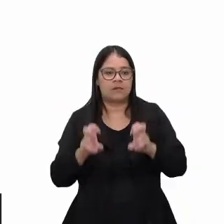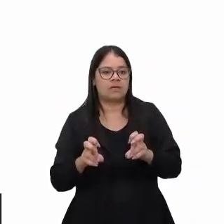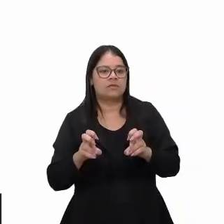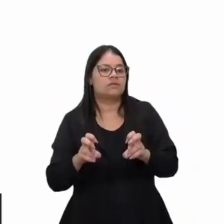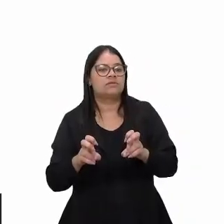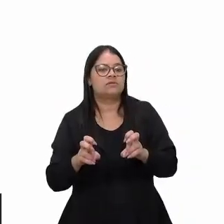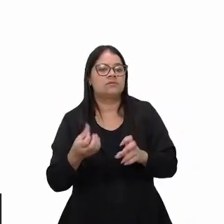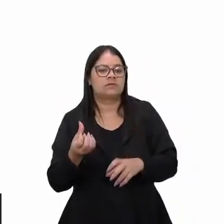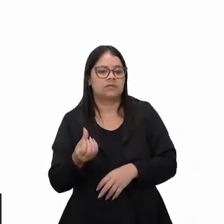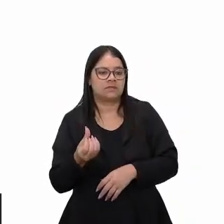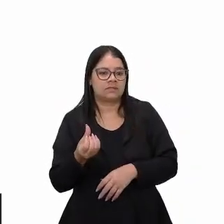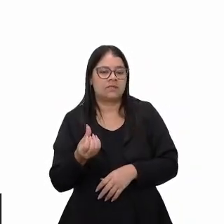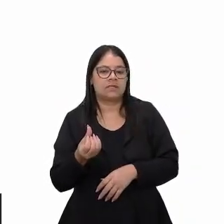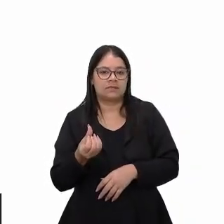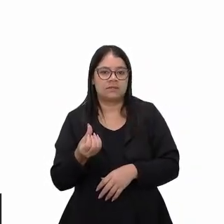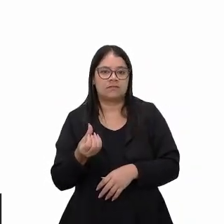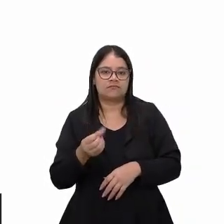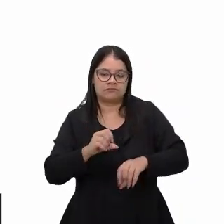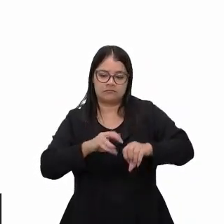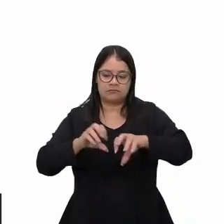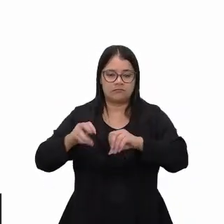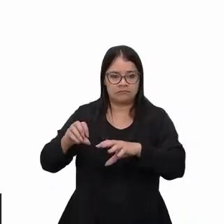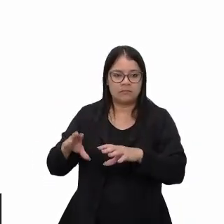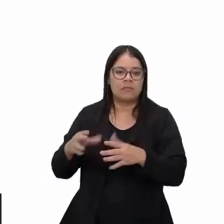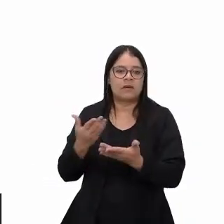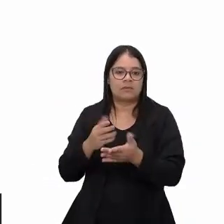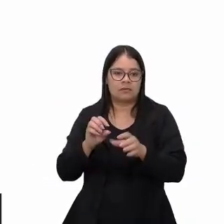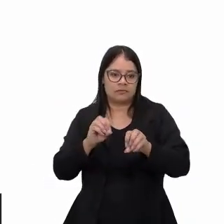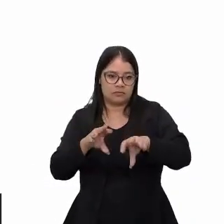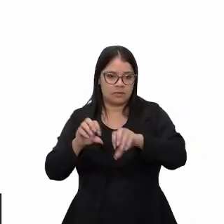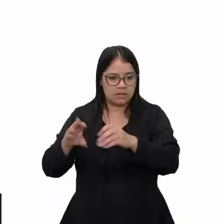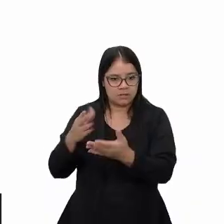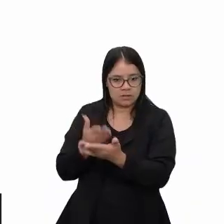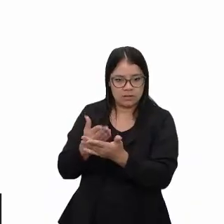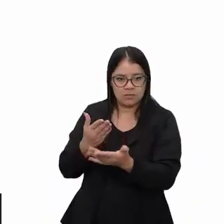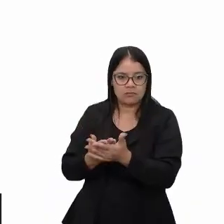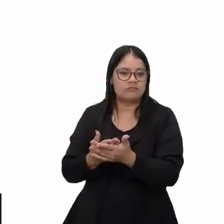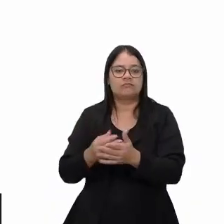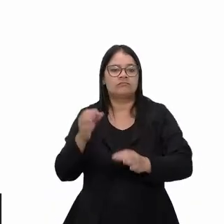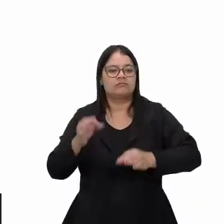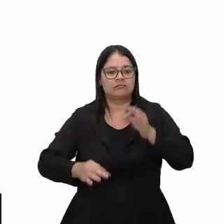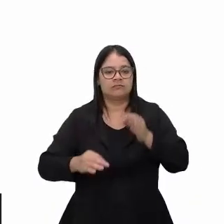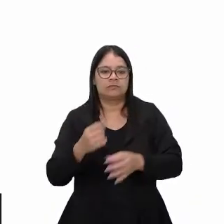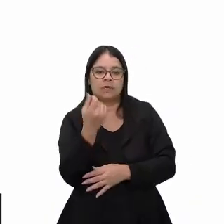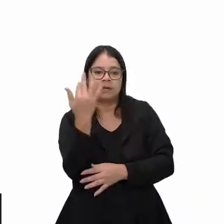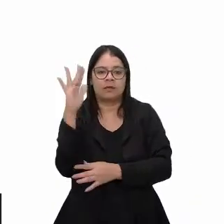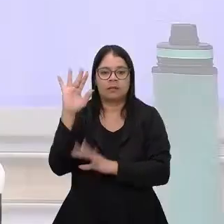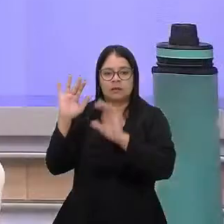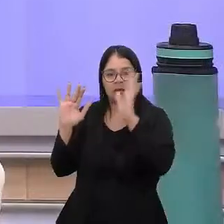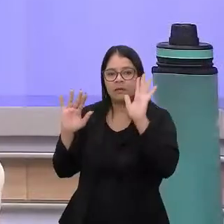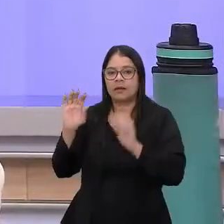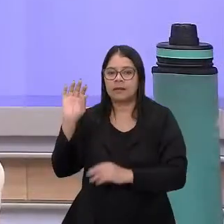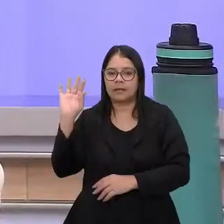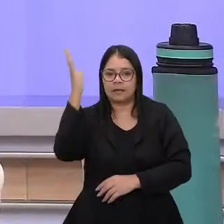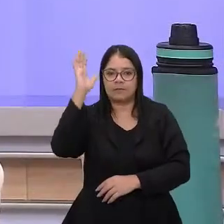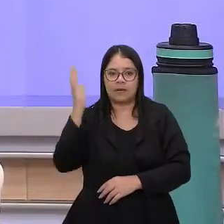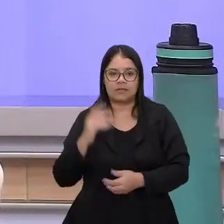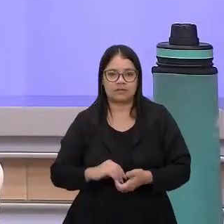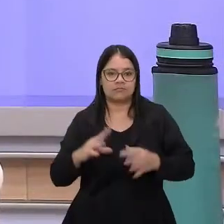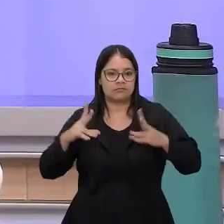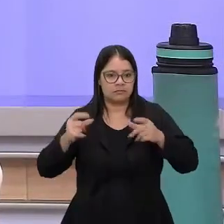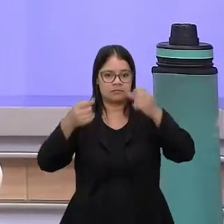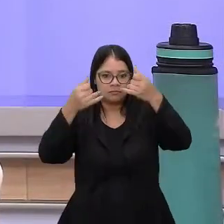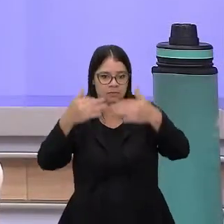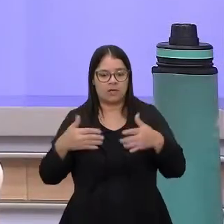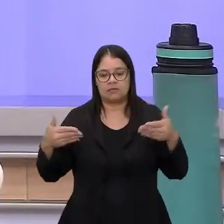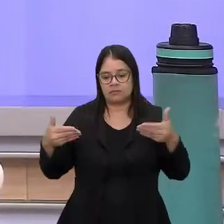6ª conferência é Educação e Justiça Climática, que é esse tema, e que tudo isso que foi falado